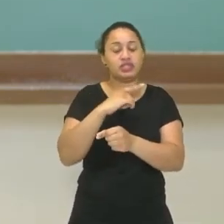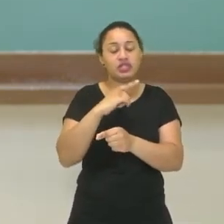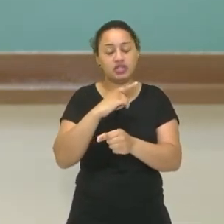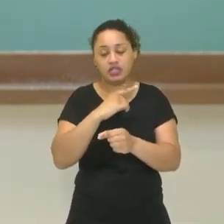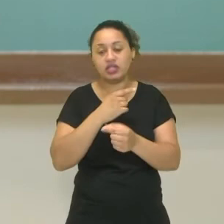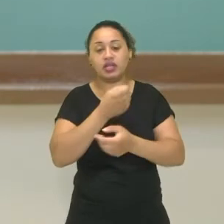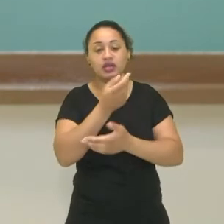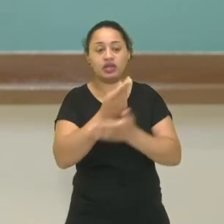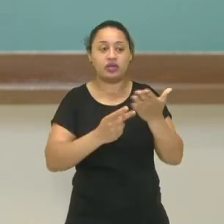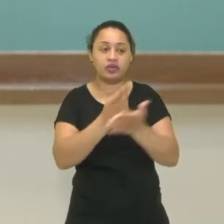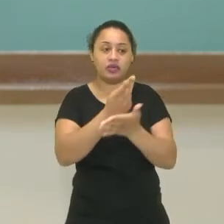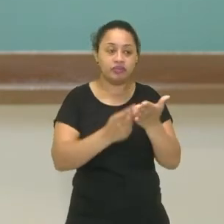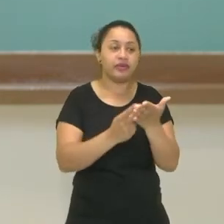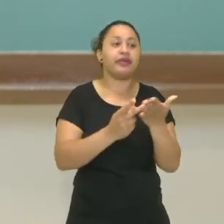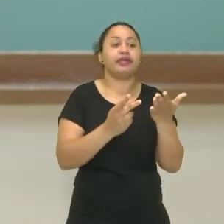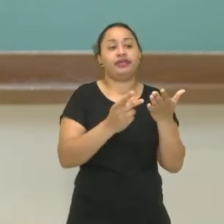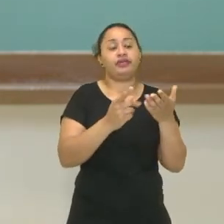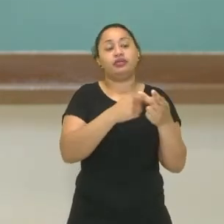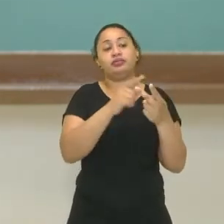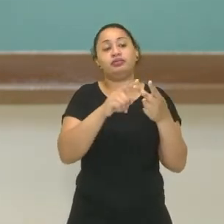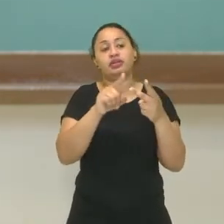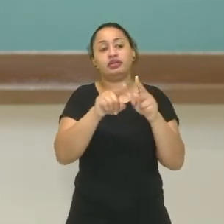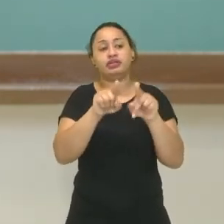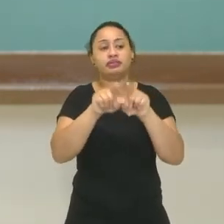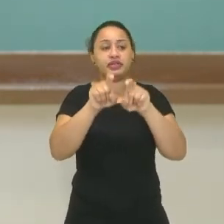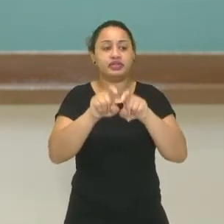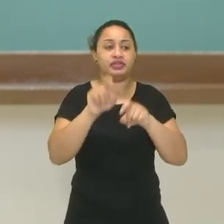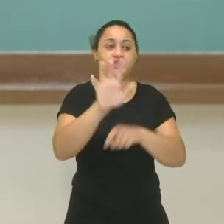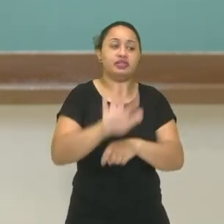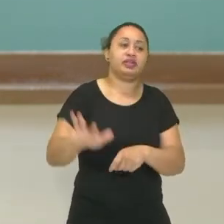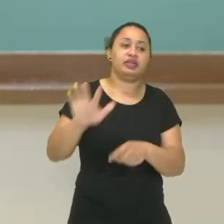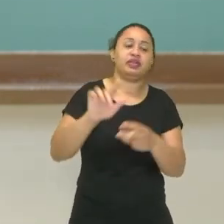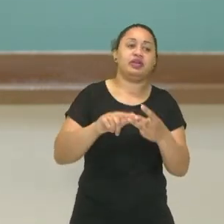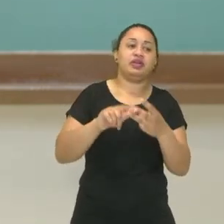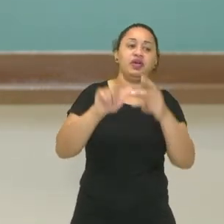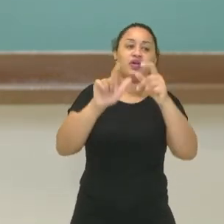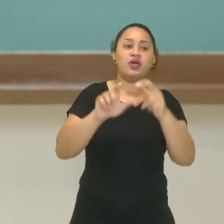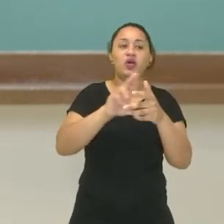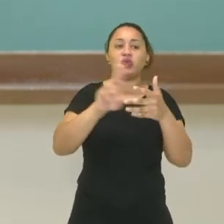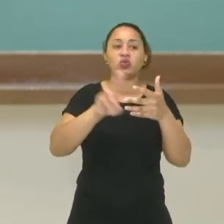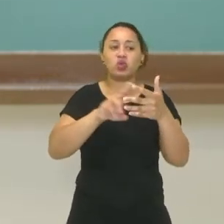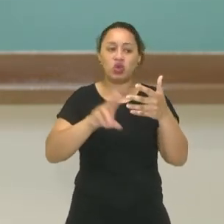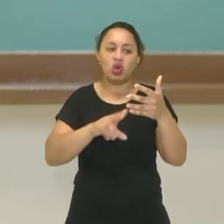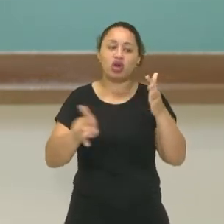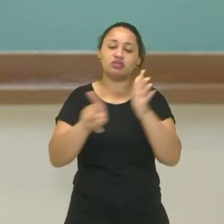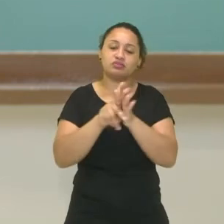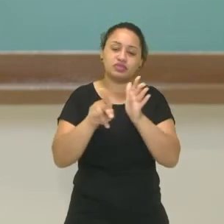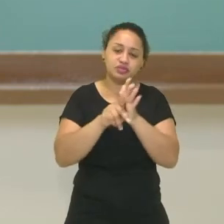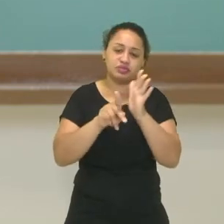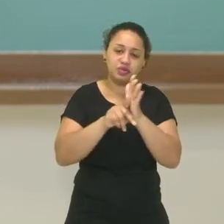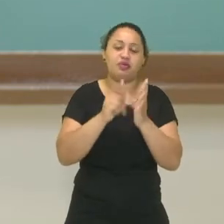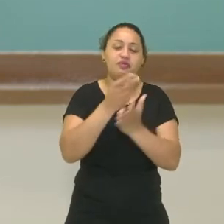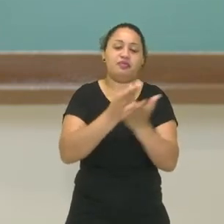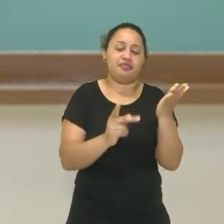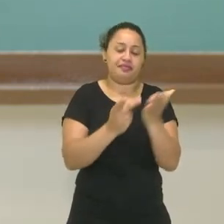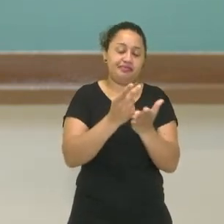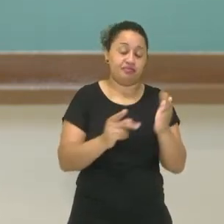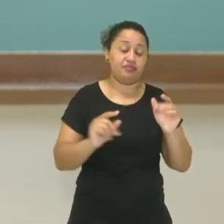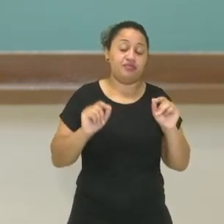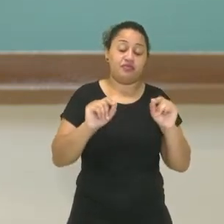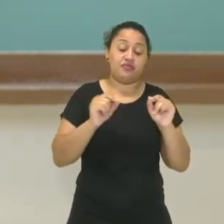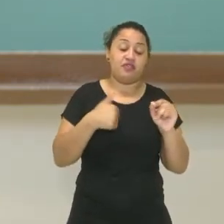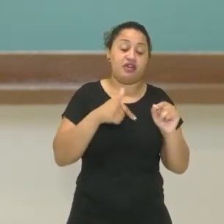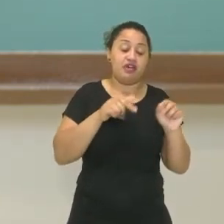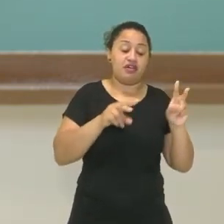os Homens, Fazendeiro do Ar, Brejo das Almas, A Rosa do Povo e Claro Enigma, citados